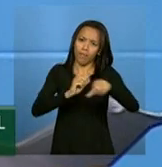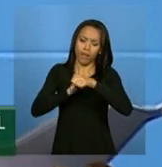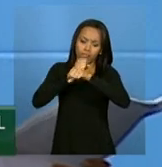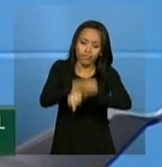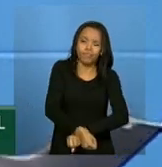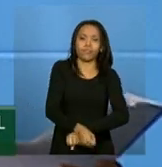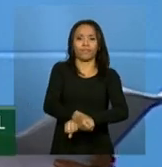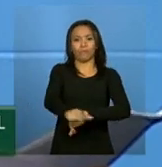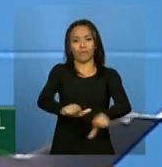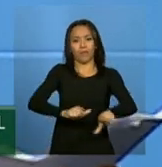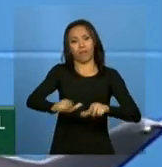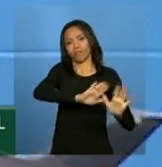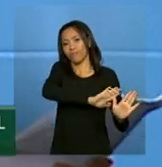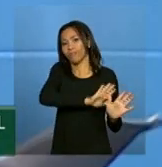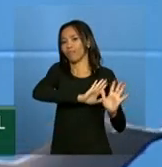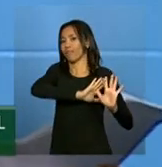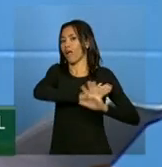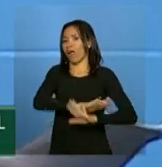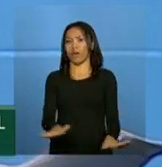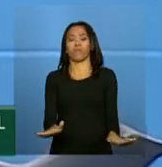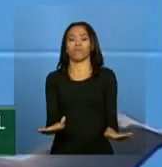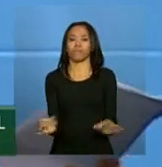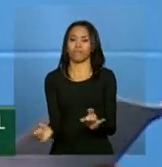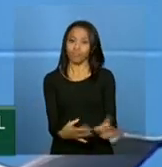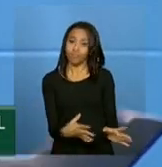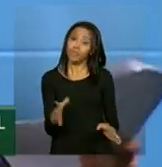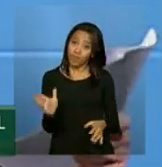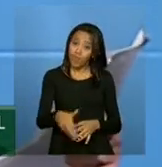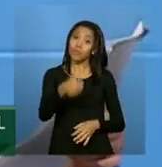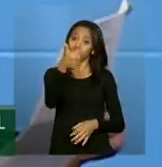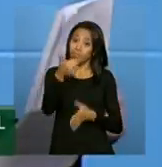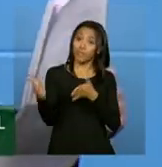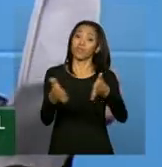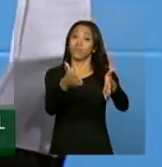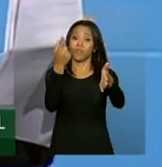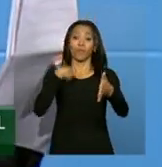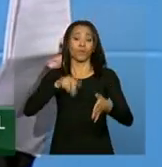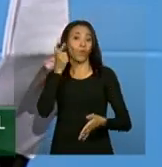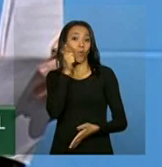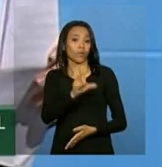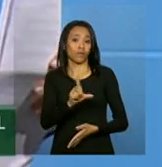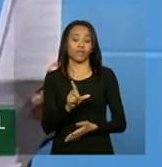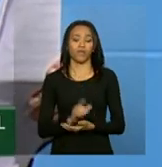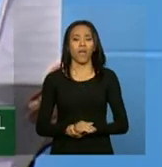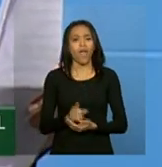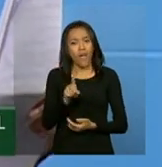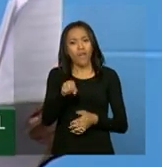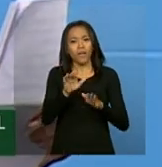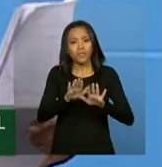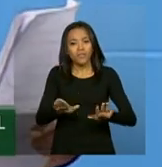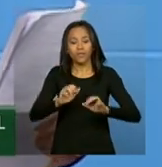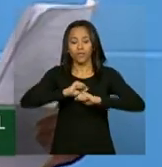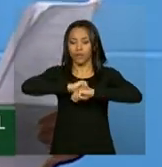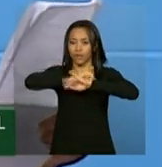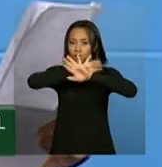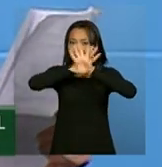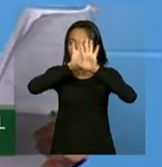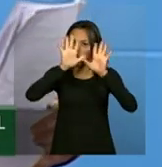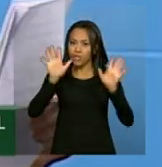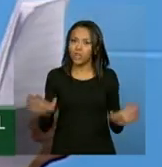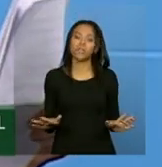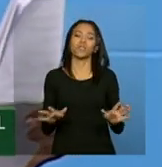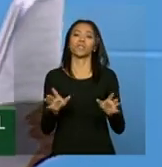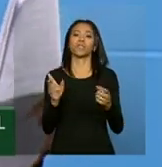as ideias surgem, que os melhores caminhos são trilhados e que a gente consegue avançar. É só assim, com transparência,